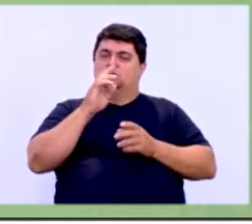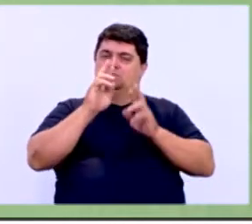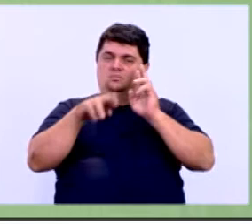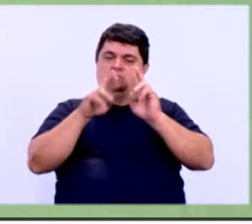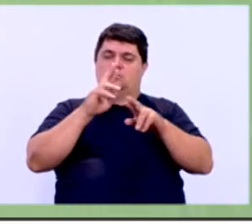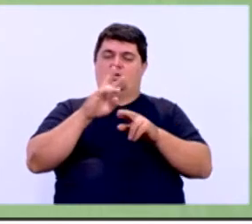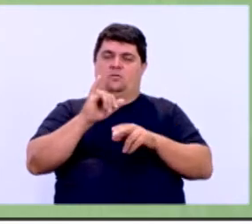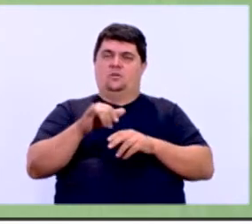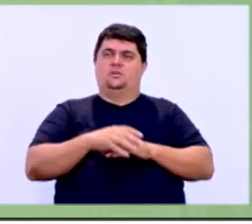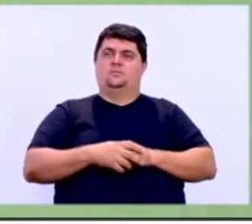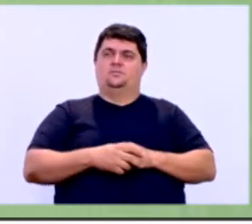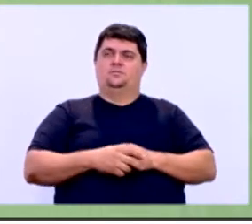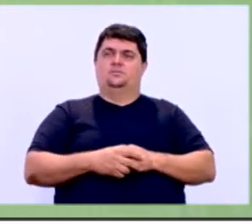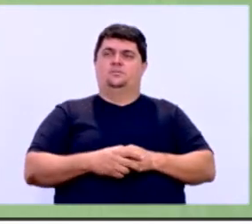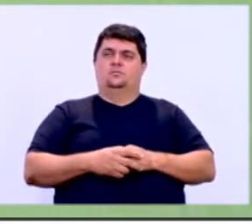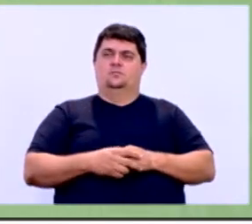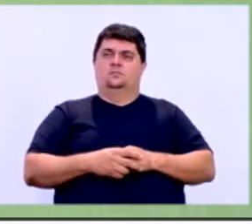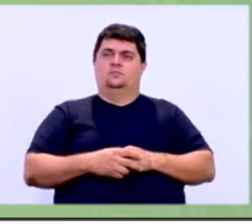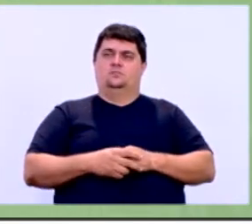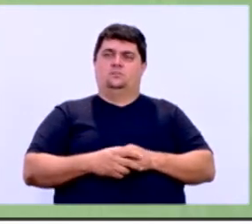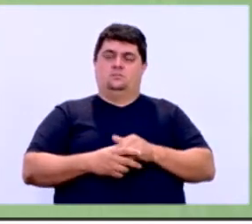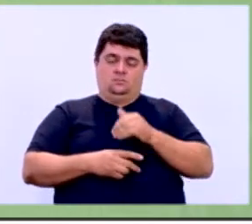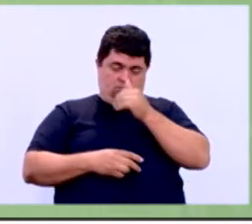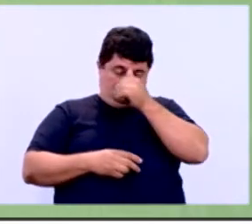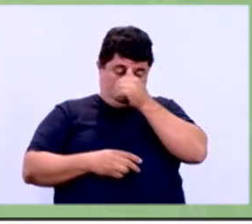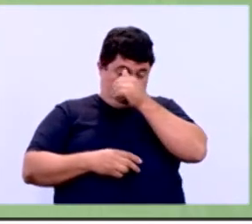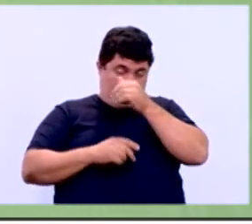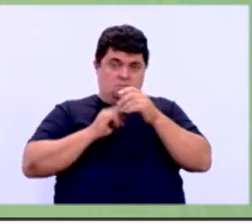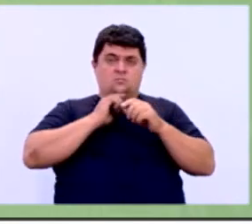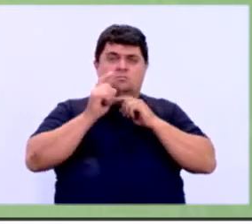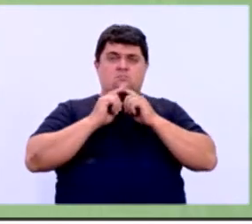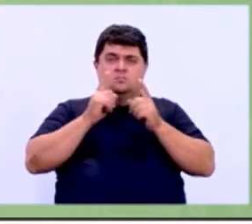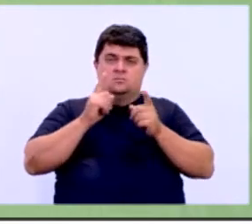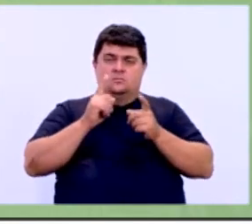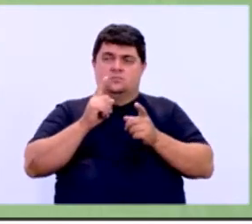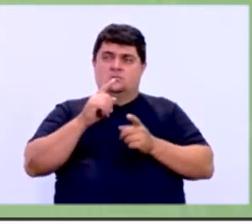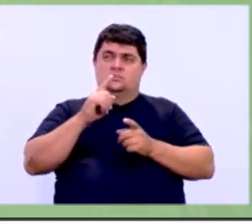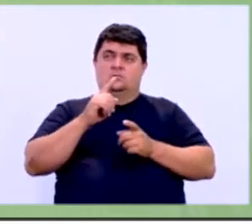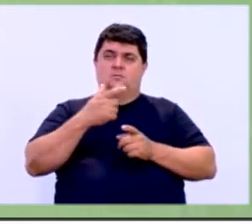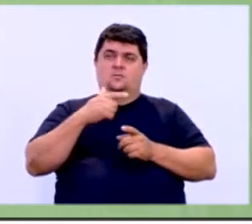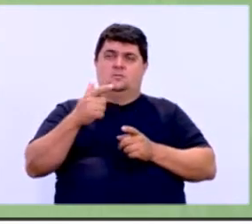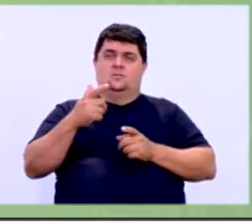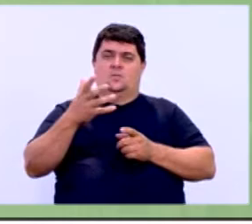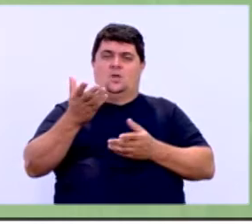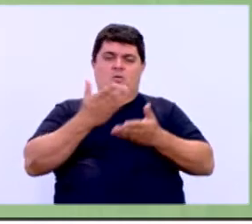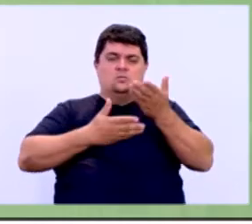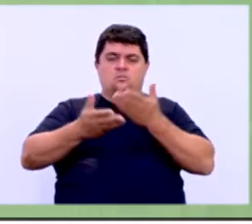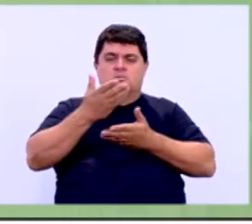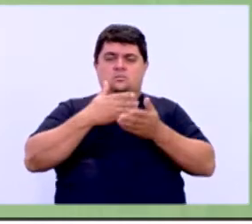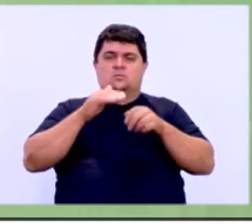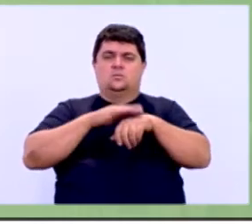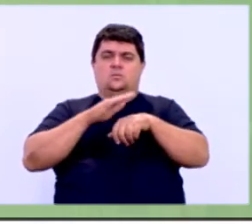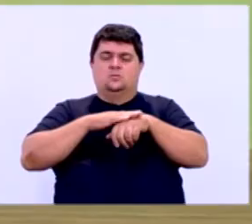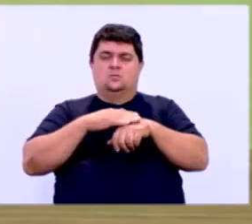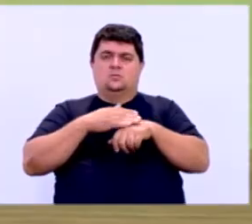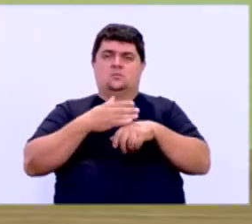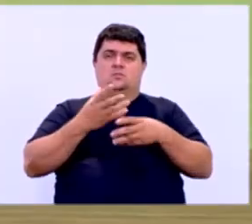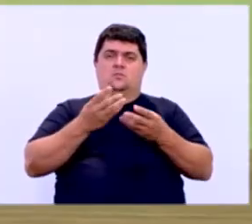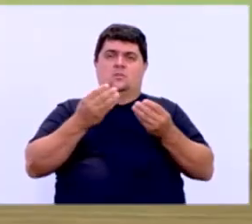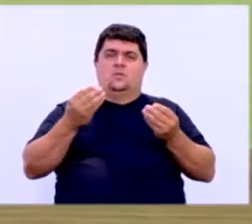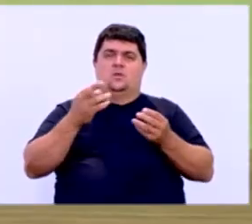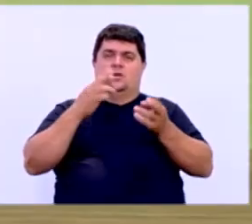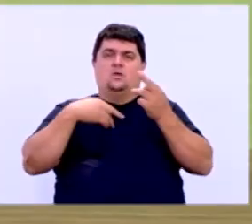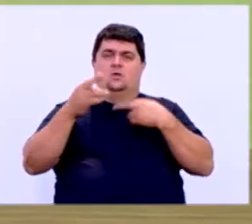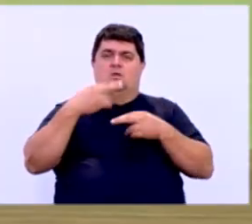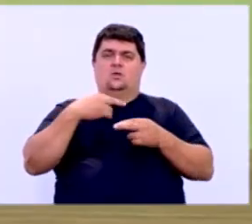vai sanando, debatendo e discutindo, tá, professor? Alguma dúvida no nosso chat aí? Não, o pessoal continua interagindo bastante aqui. Agora acabou de mandar a